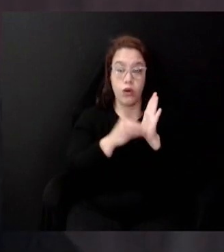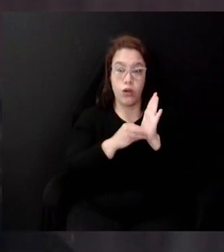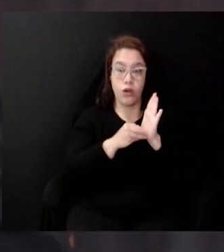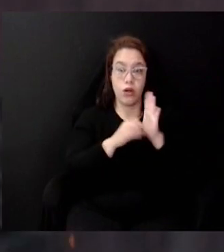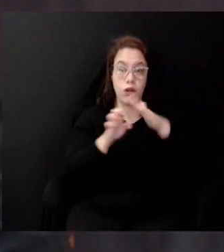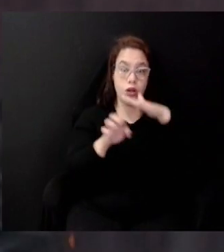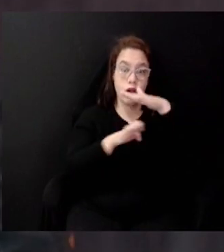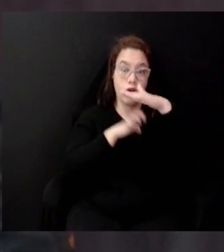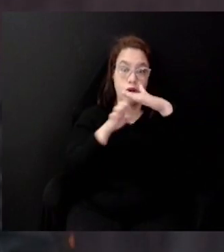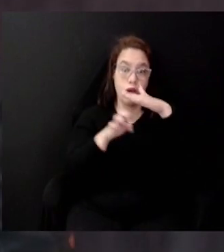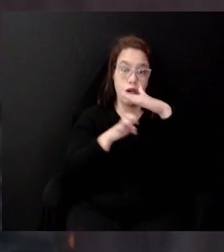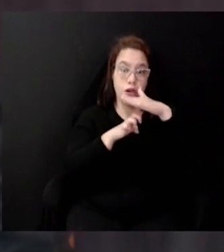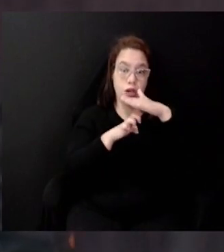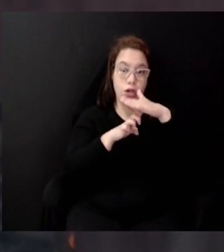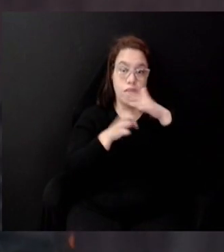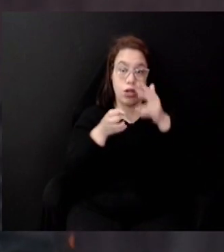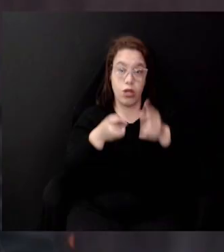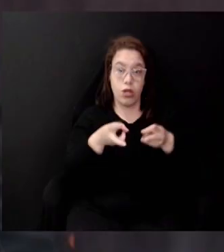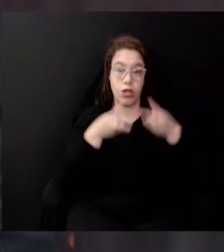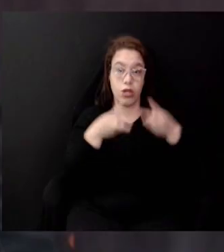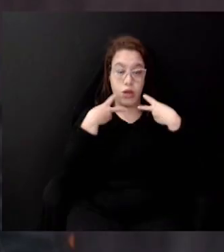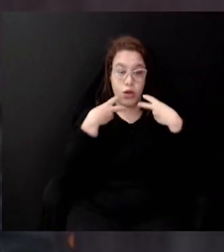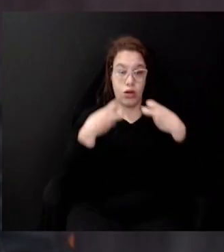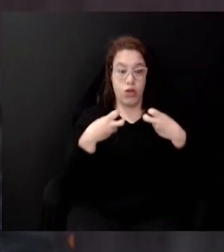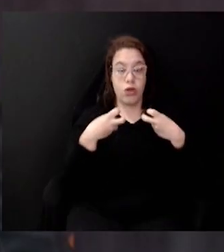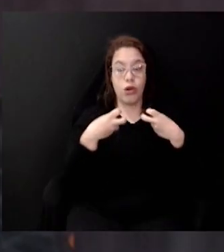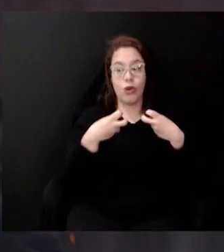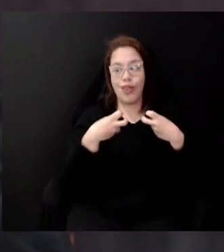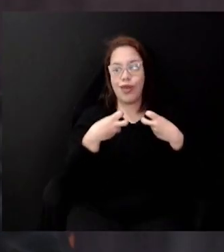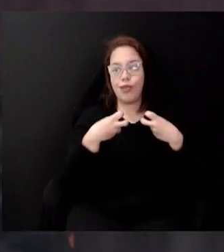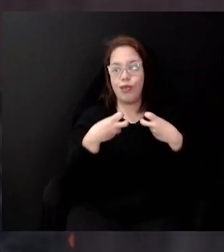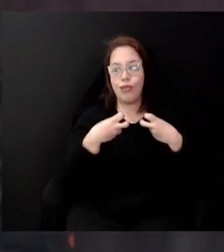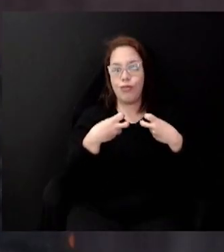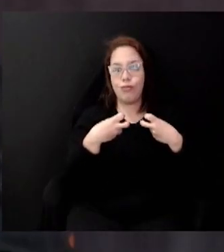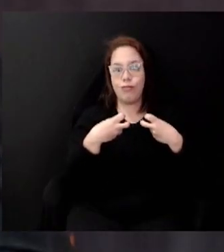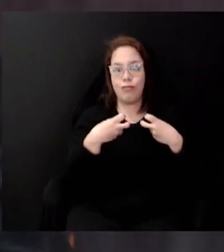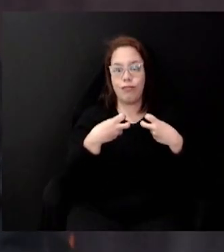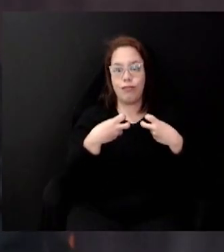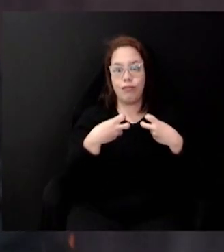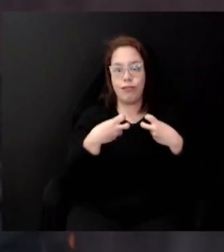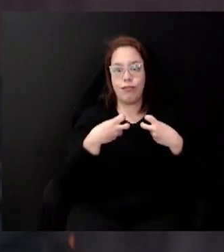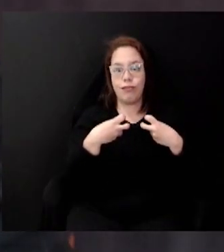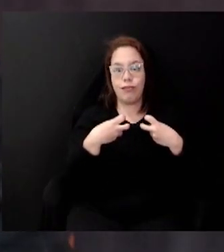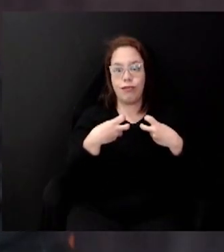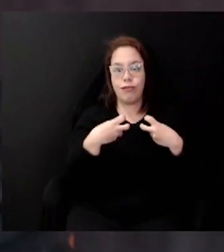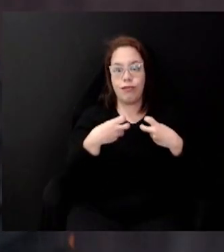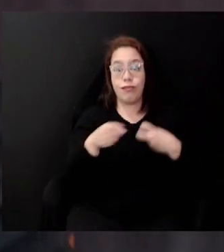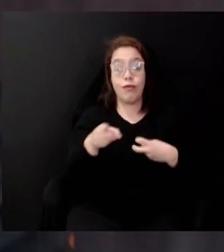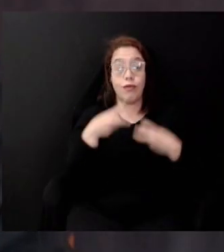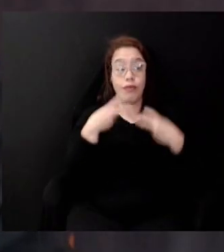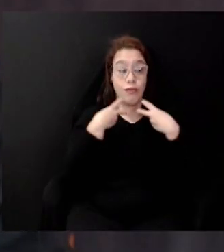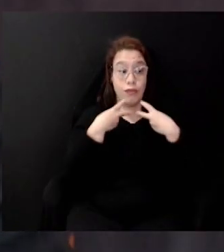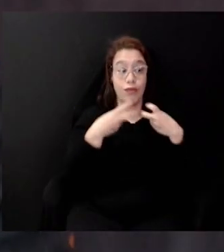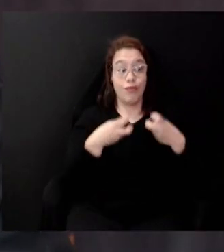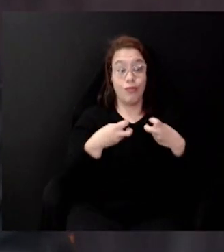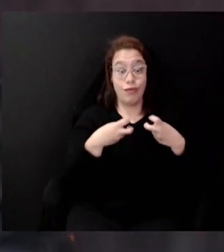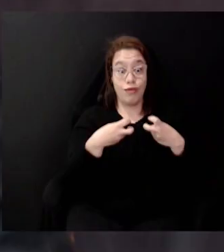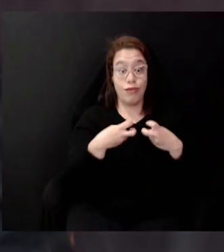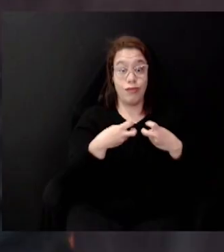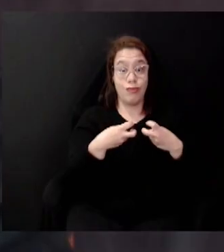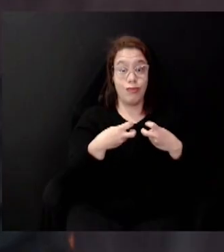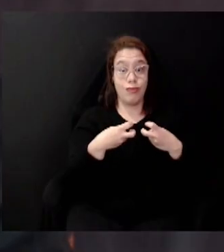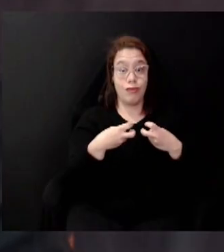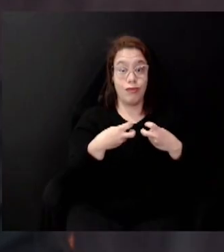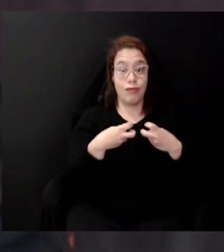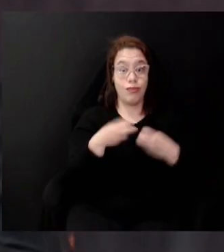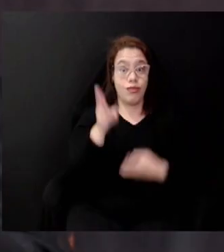seu reconhecimento facial. Uau! E o seu reconhecimento facial é usado para